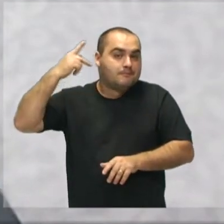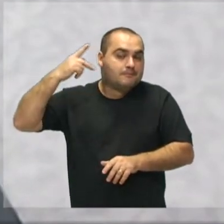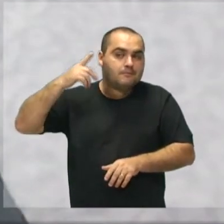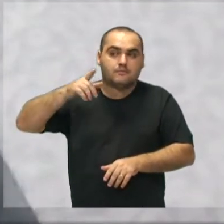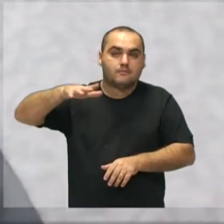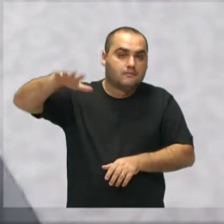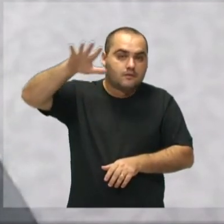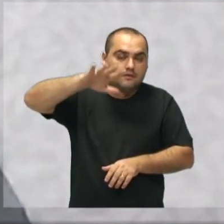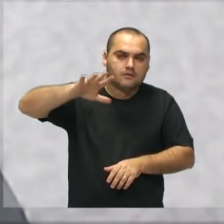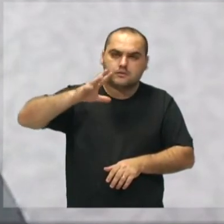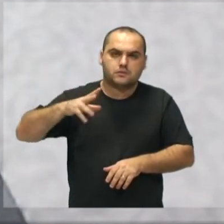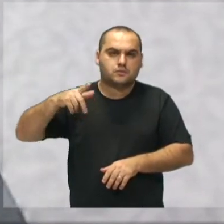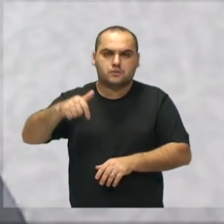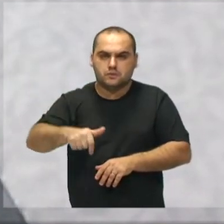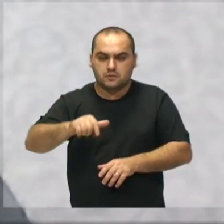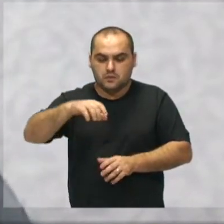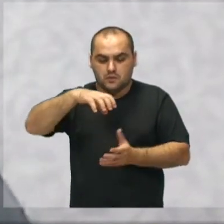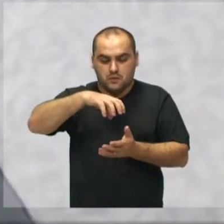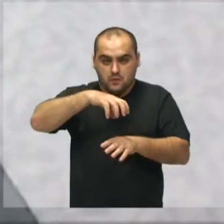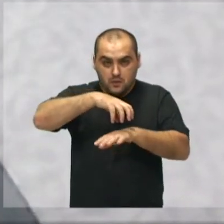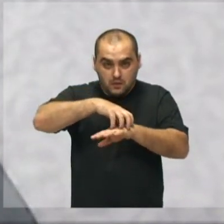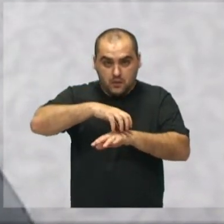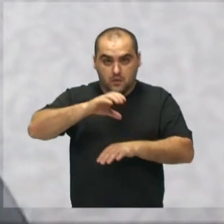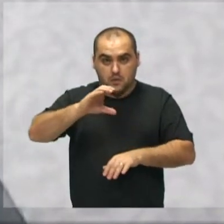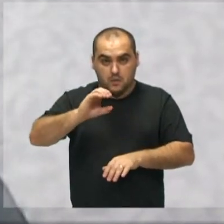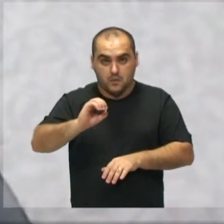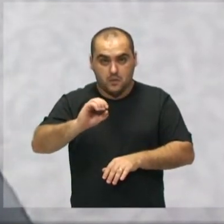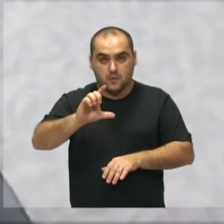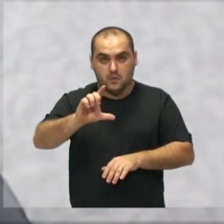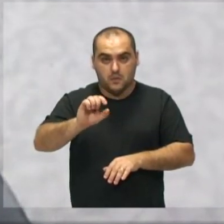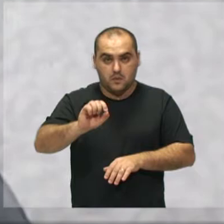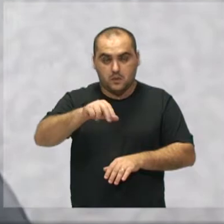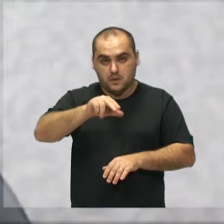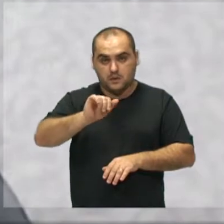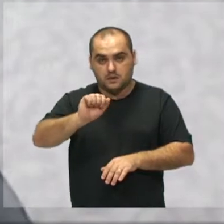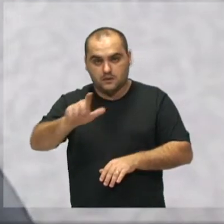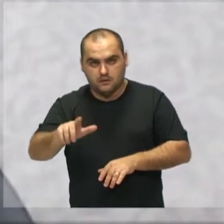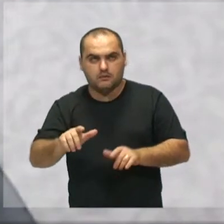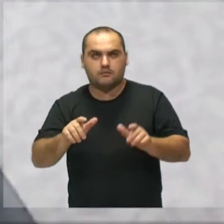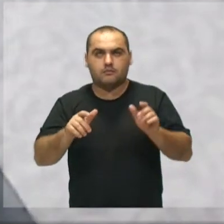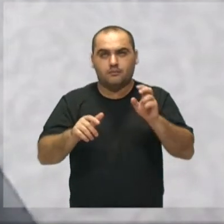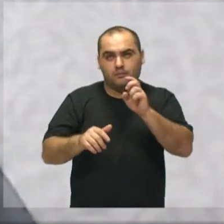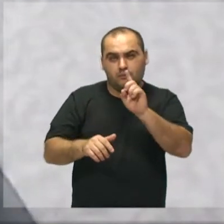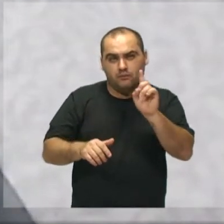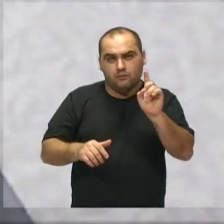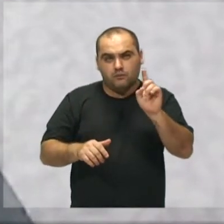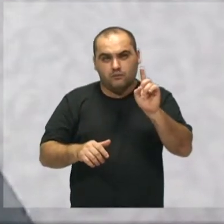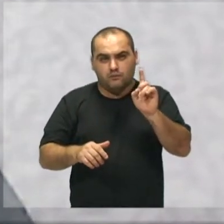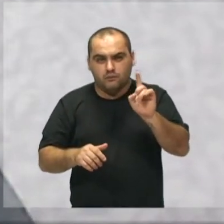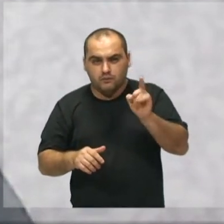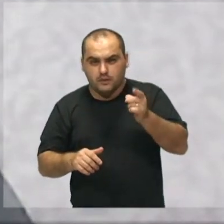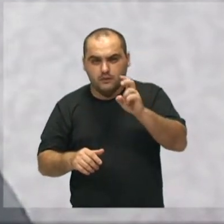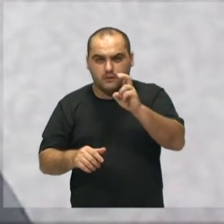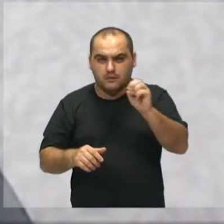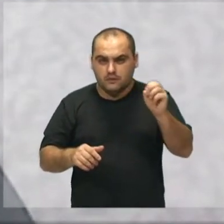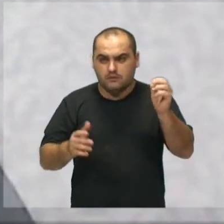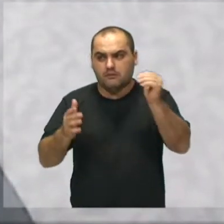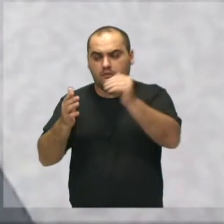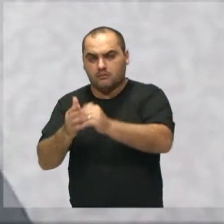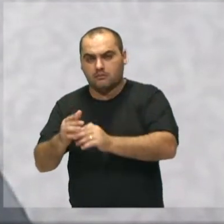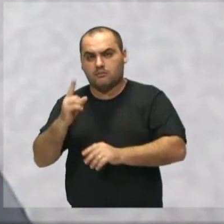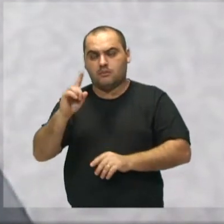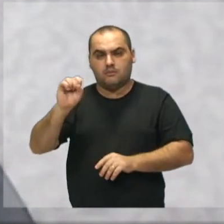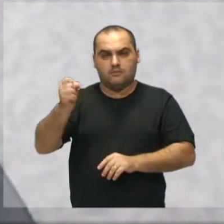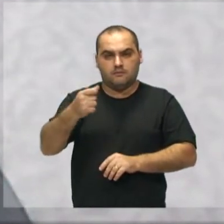toda a formação colonial, de 1500 até 1822, você teve um regime de dominação